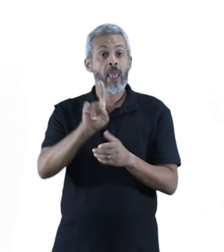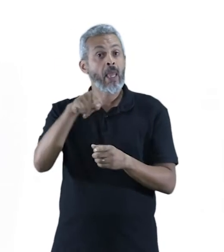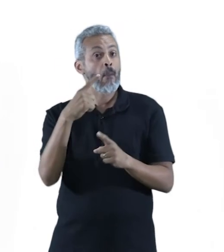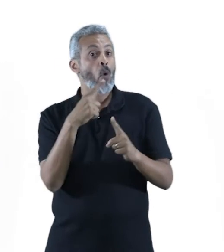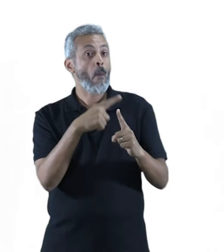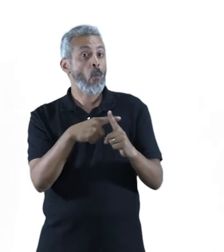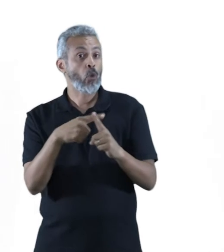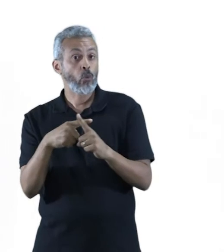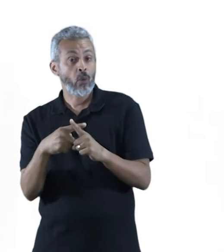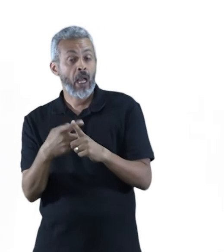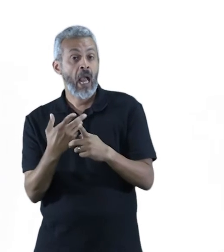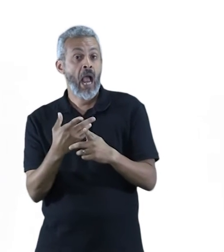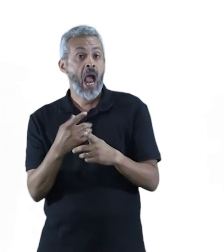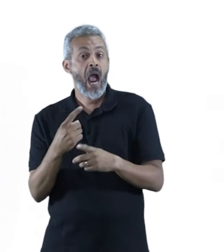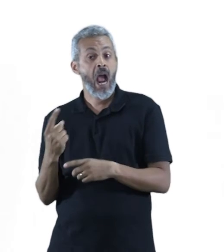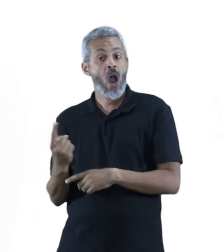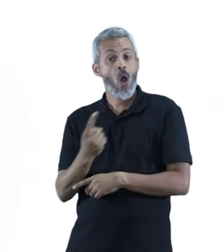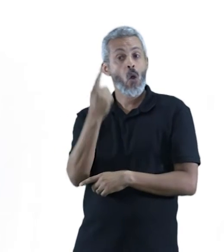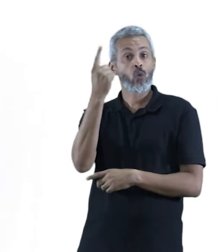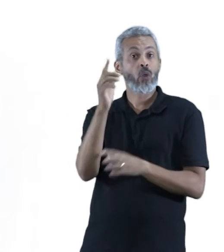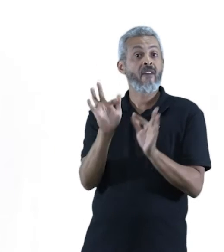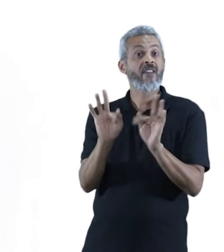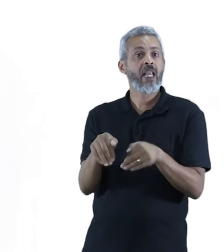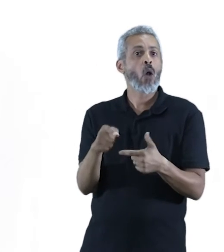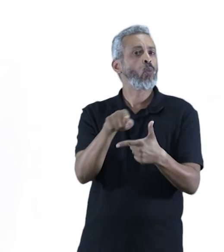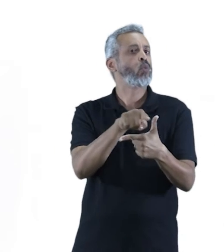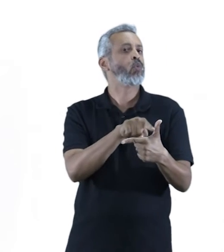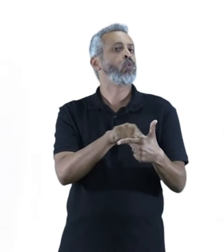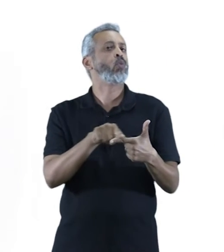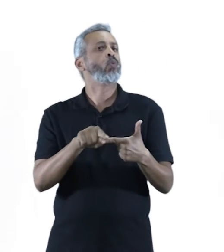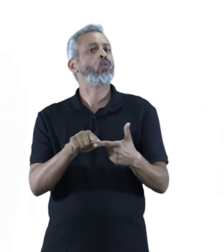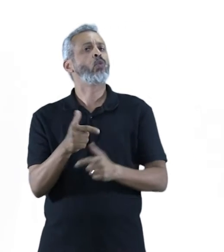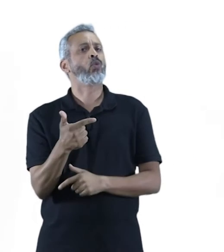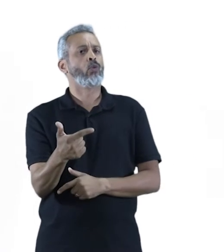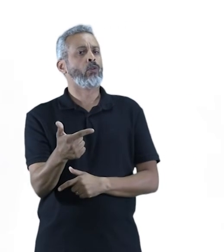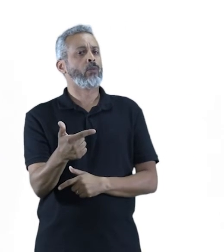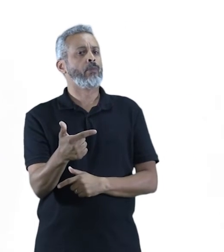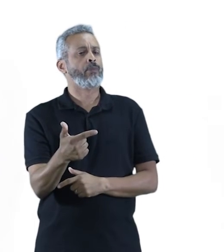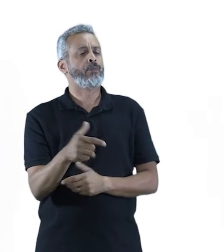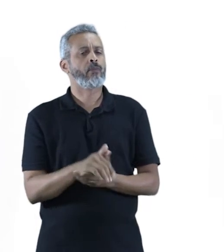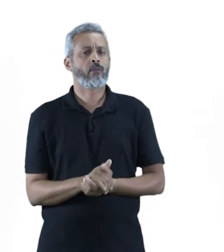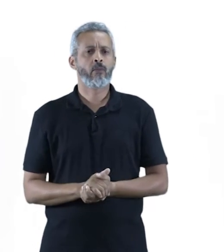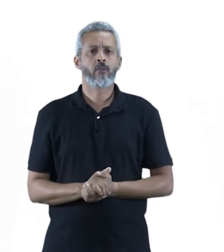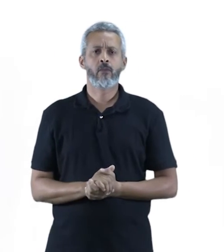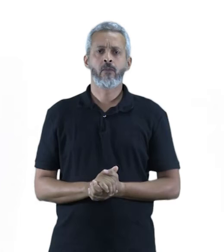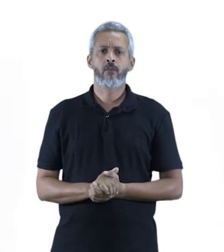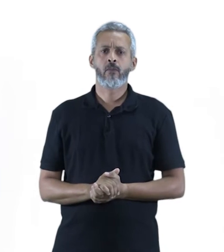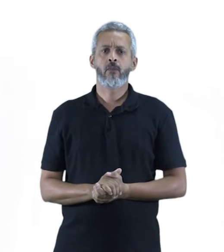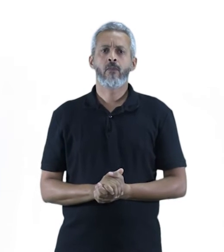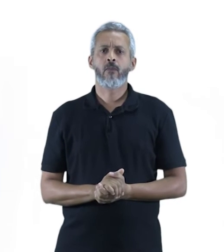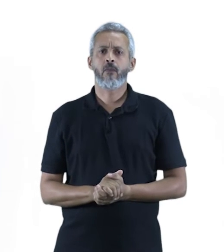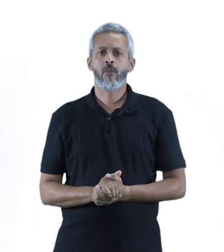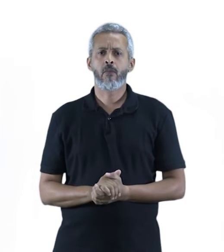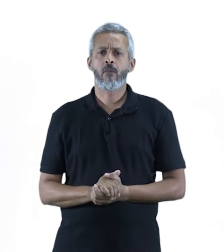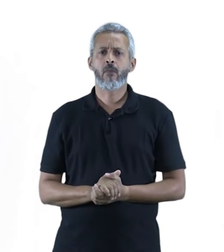o resultado da soma pela altura e, ao final, dividir o resultado por 2.